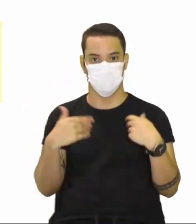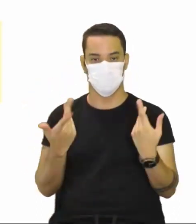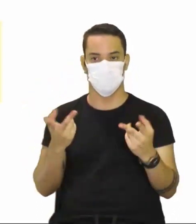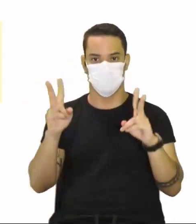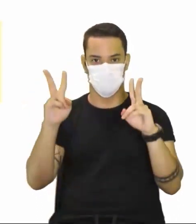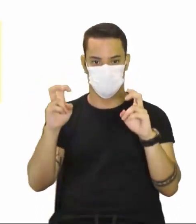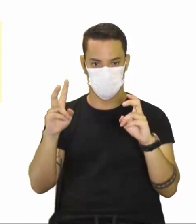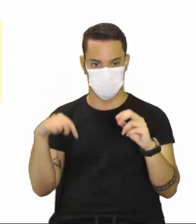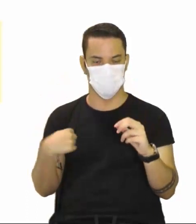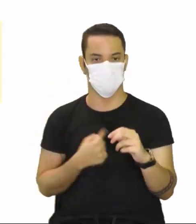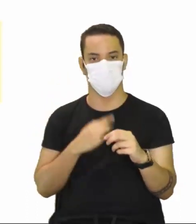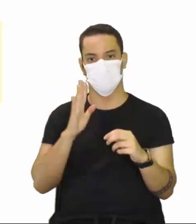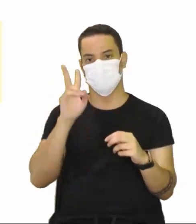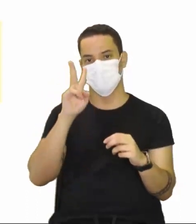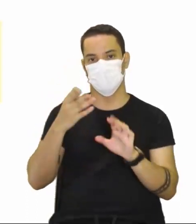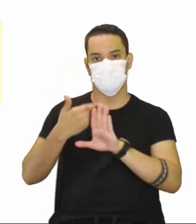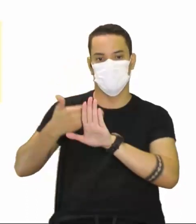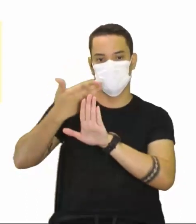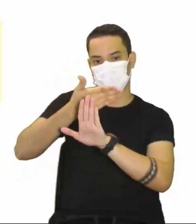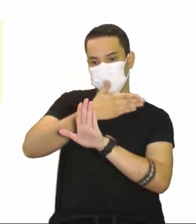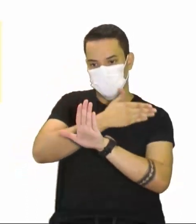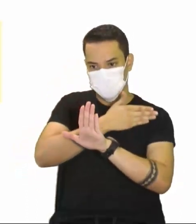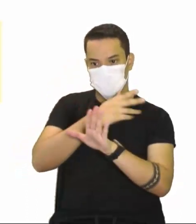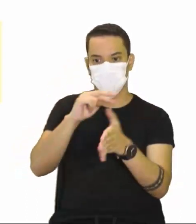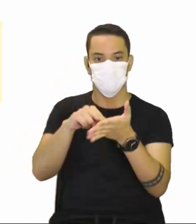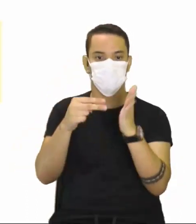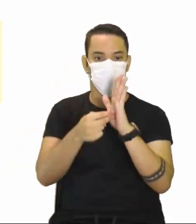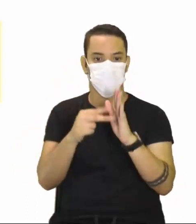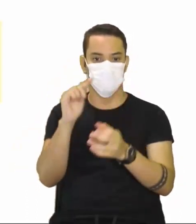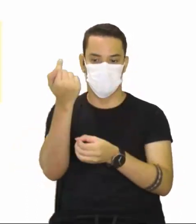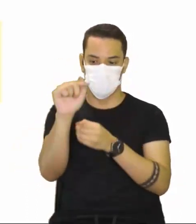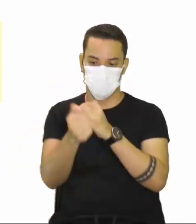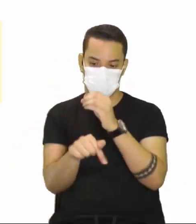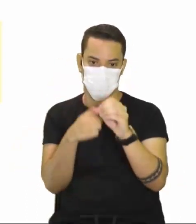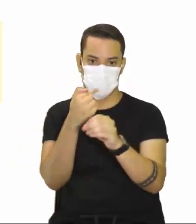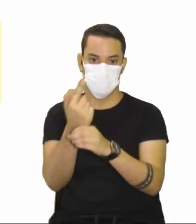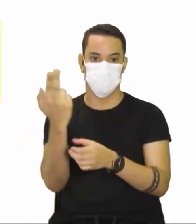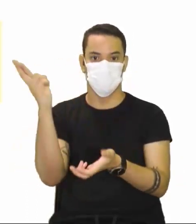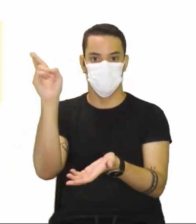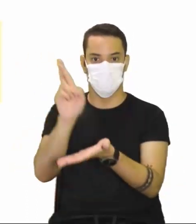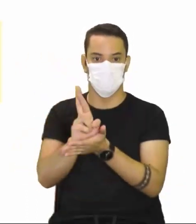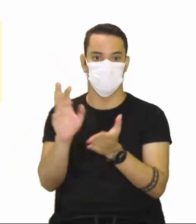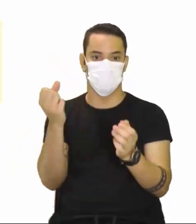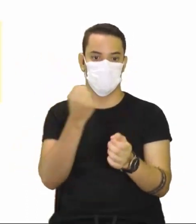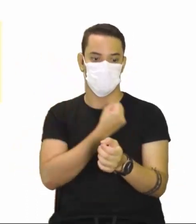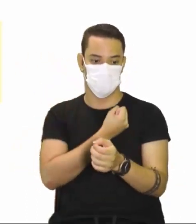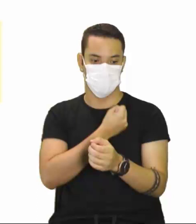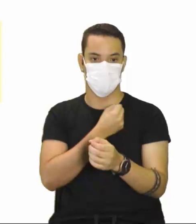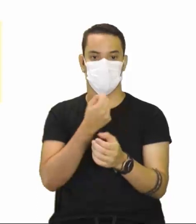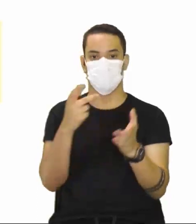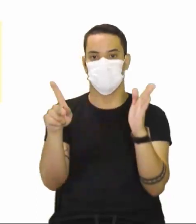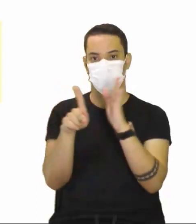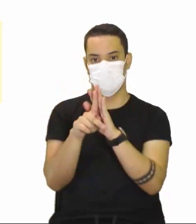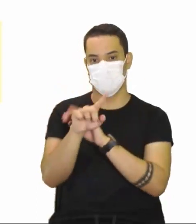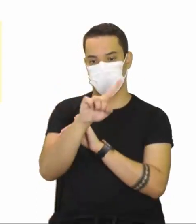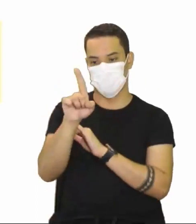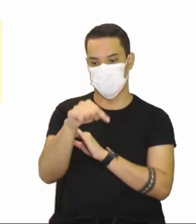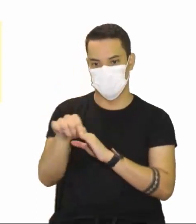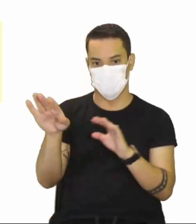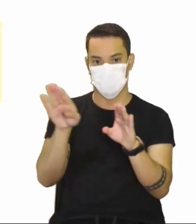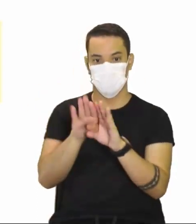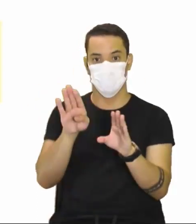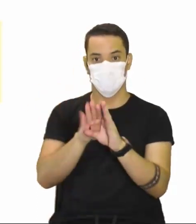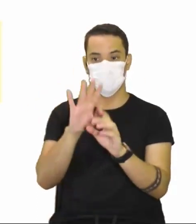com relação ao que nós vimos, de que o átomo é representado pelo número atômico, Z, o número